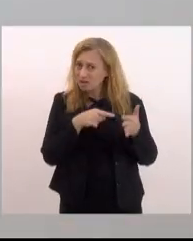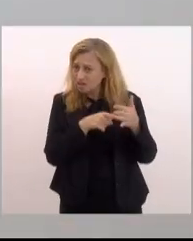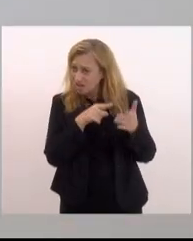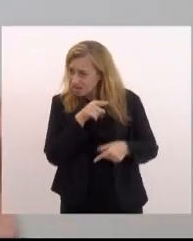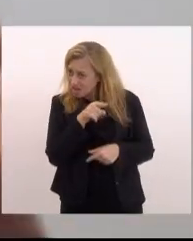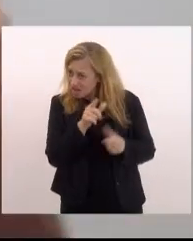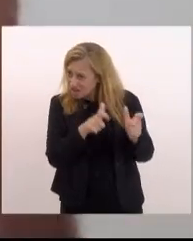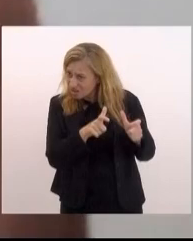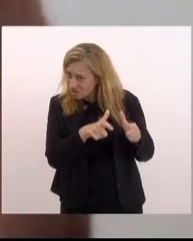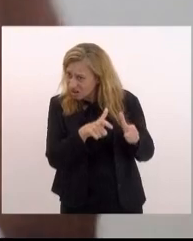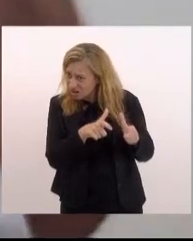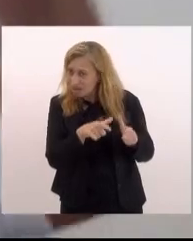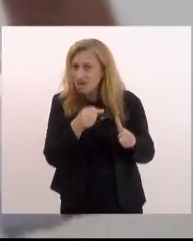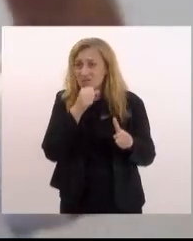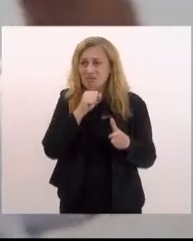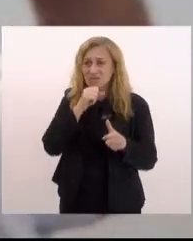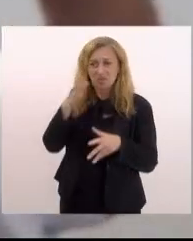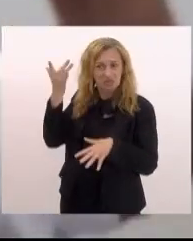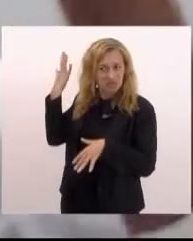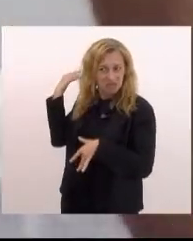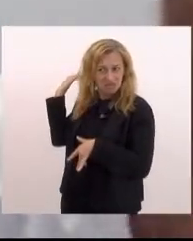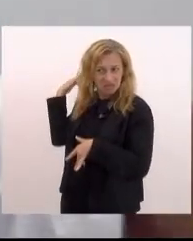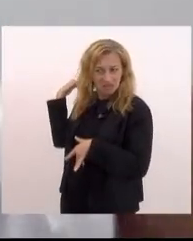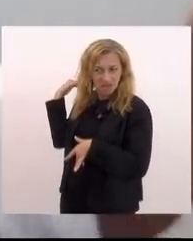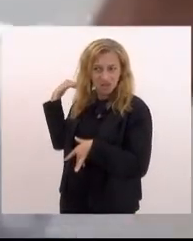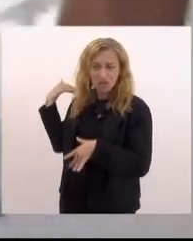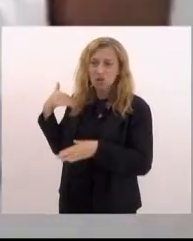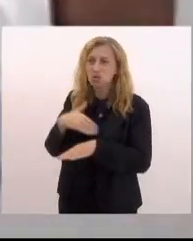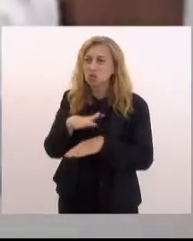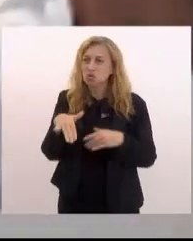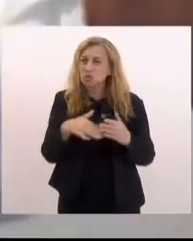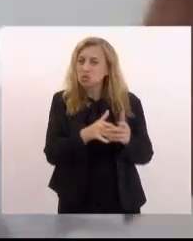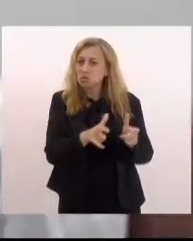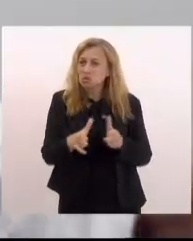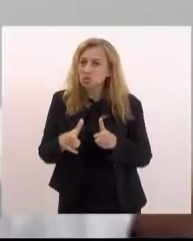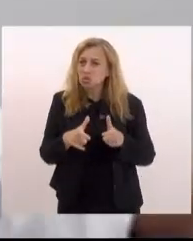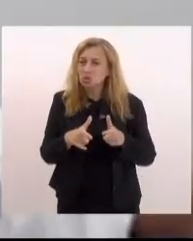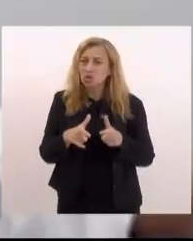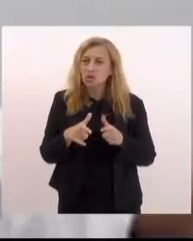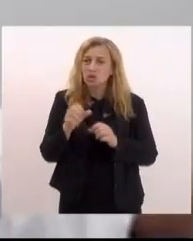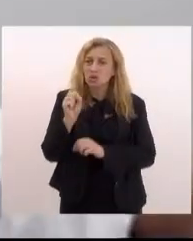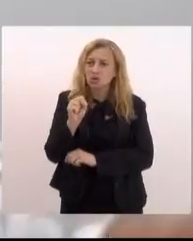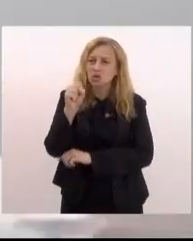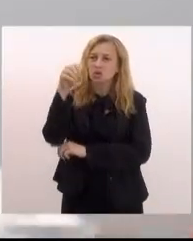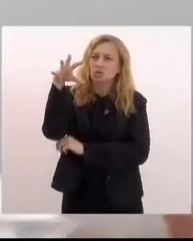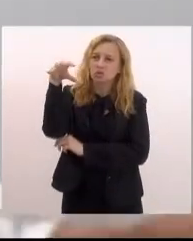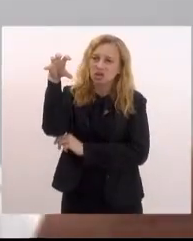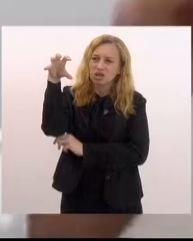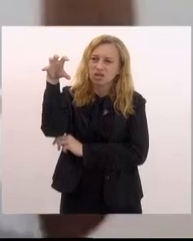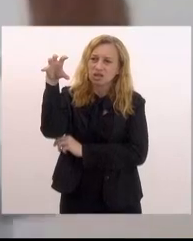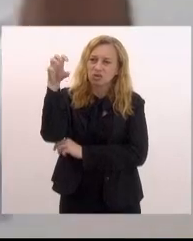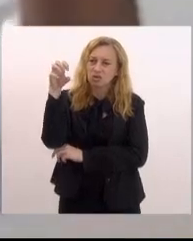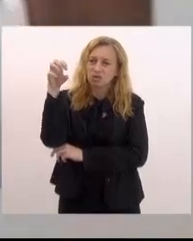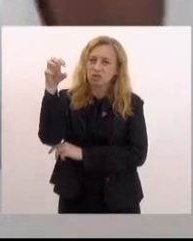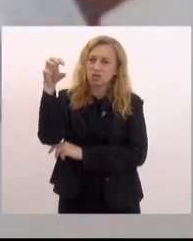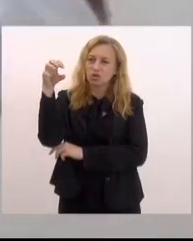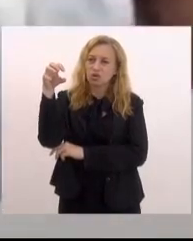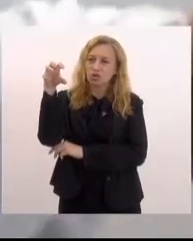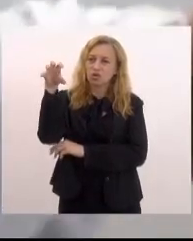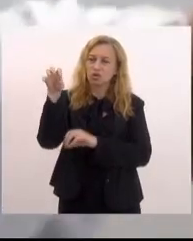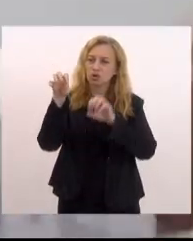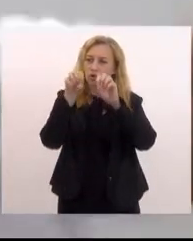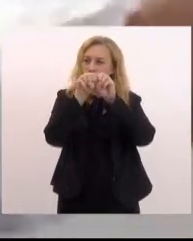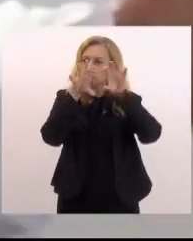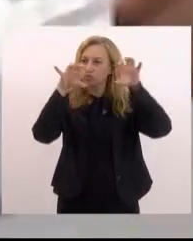praticamente, antigamente, todos os postes com suas iluminações para